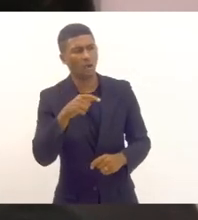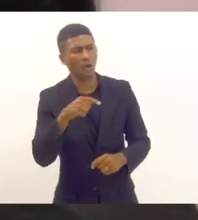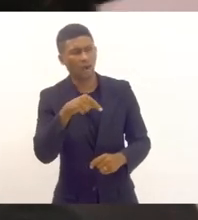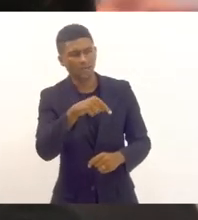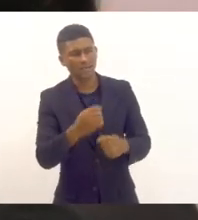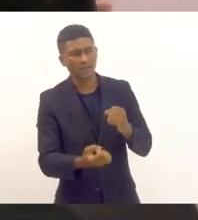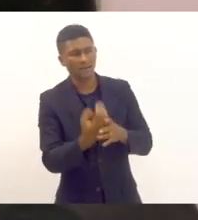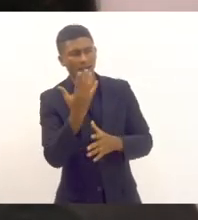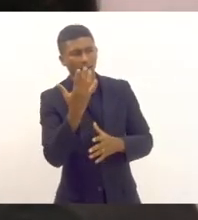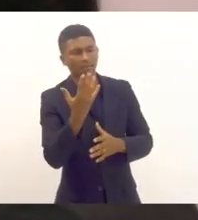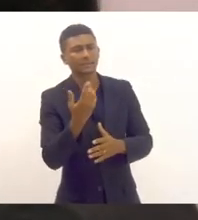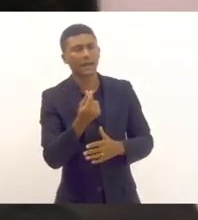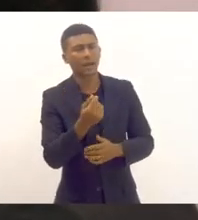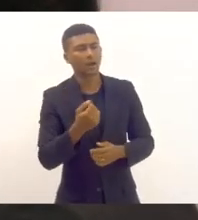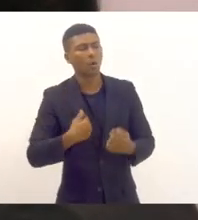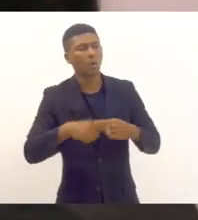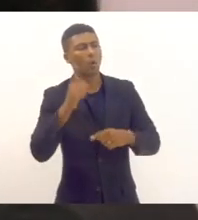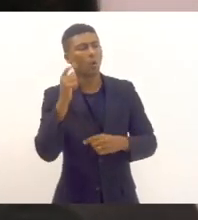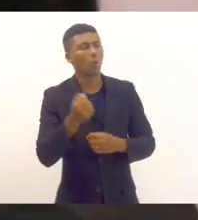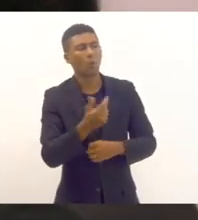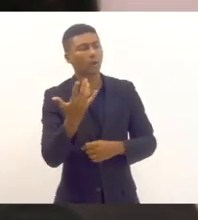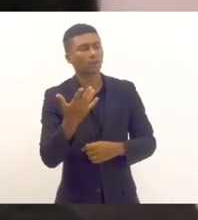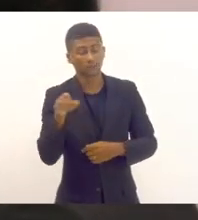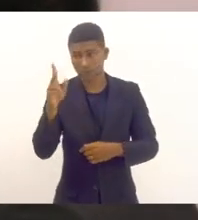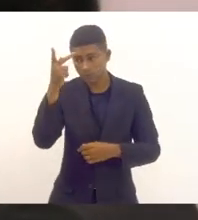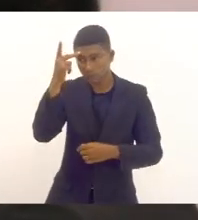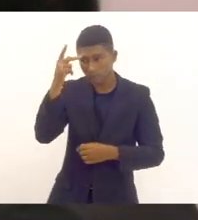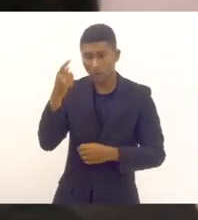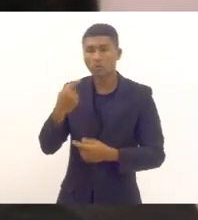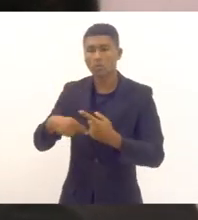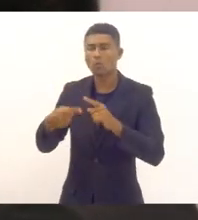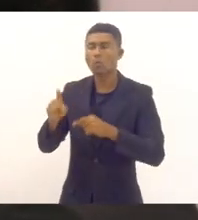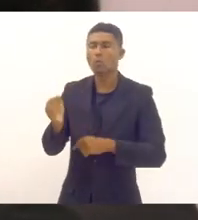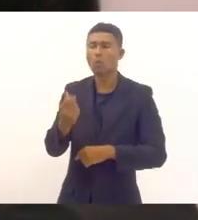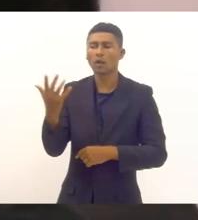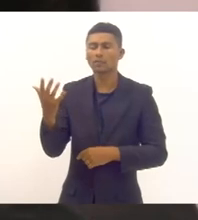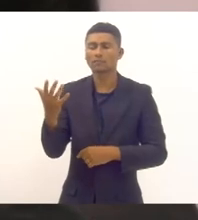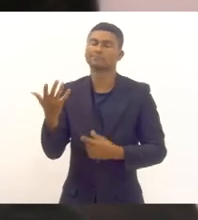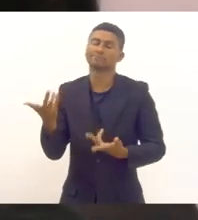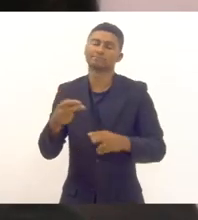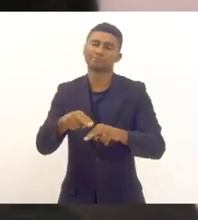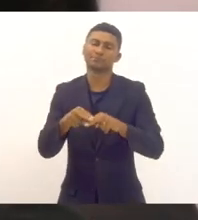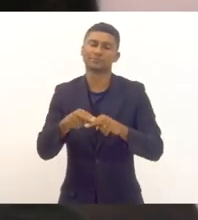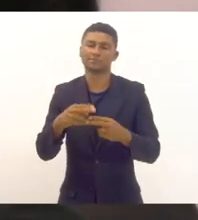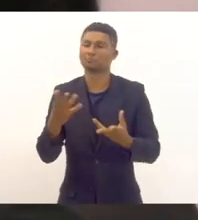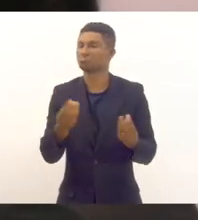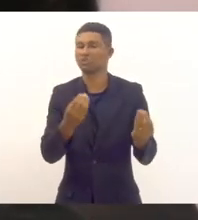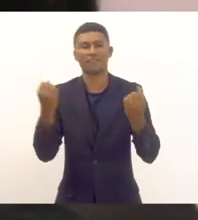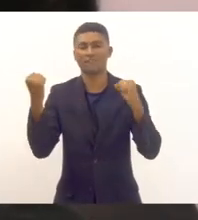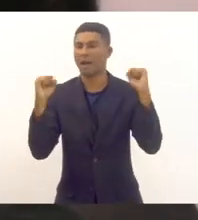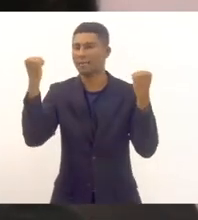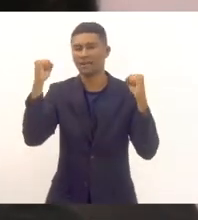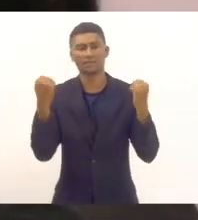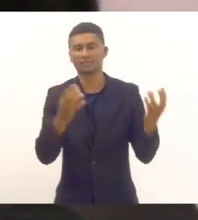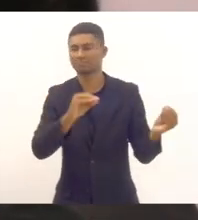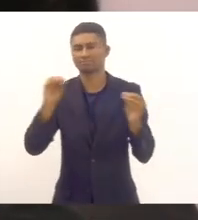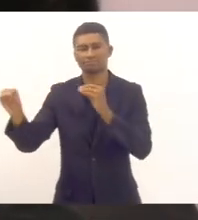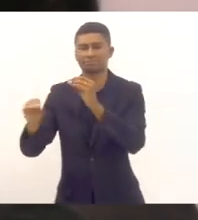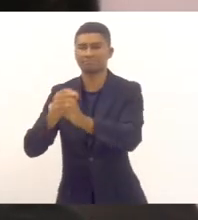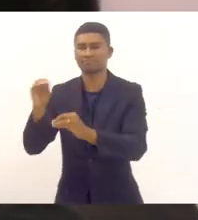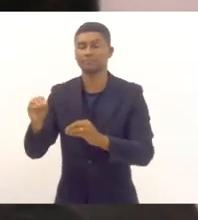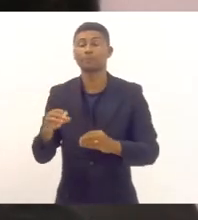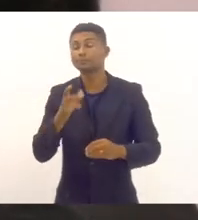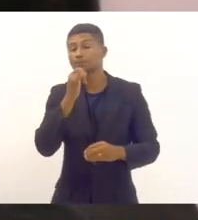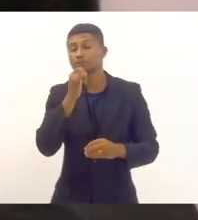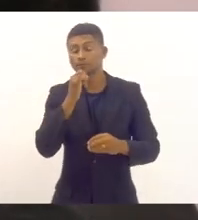Paulo? Assim funciona. E por isso que muitas fábricas foram embora. Eu acabei de montar aqui tem uns 2 anos, a White Martins saiu daqui e